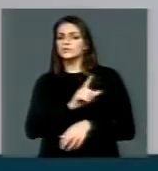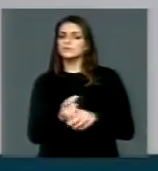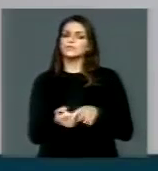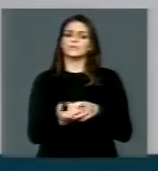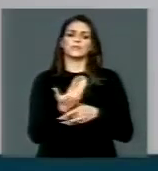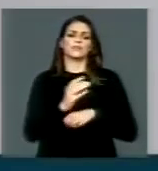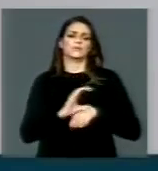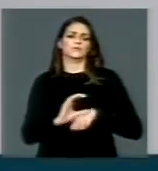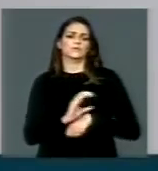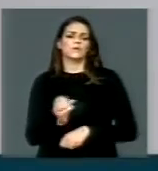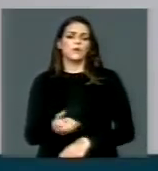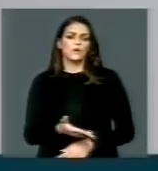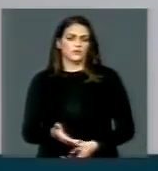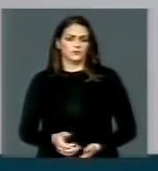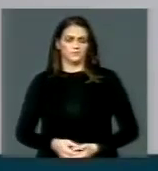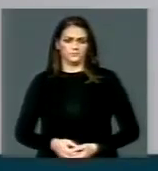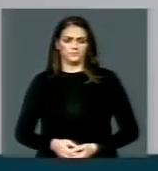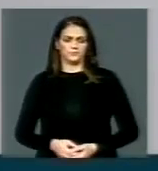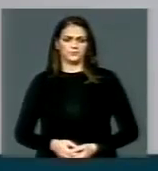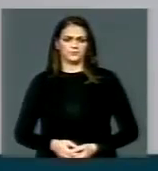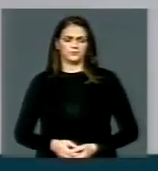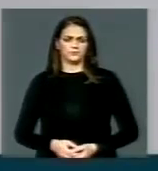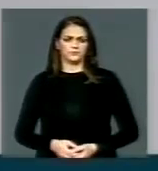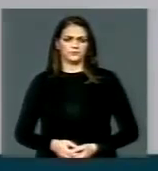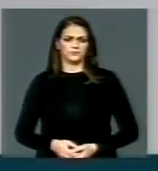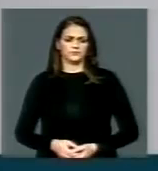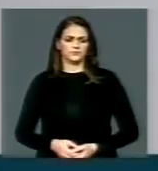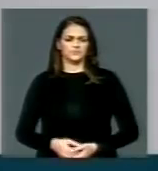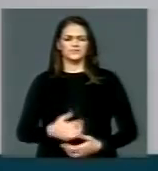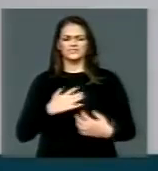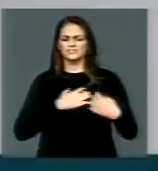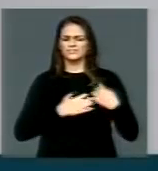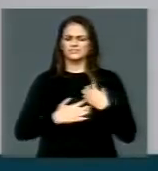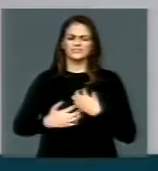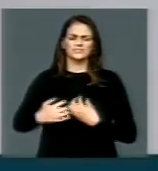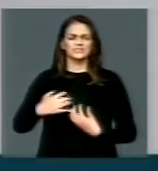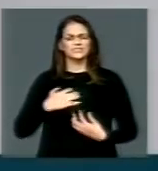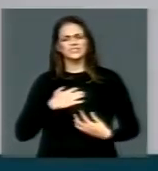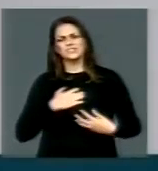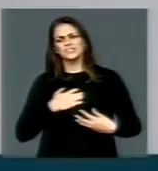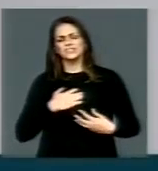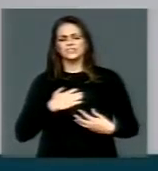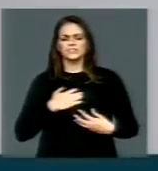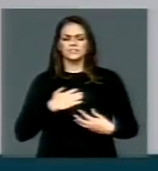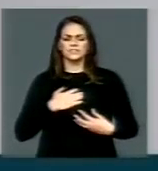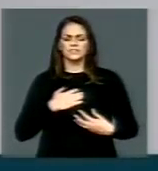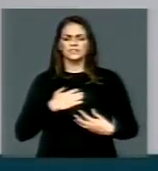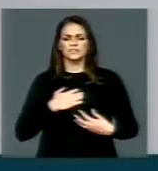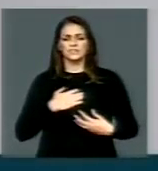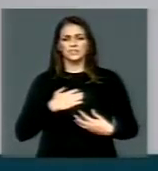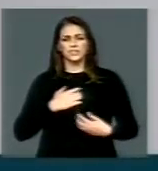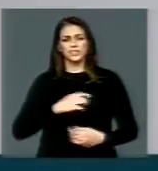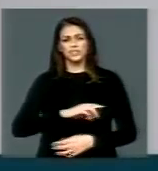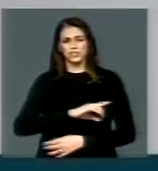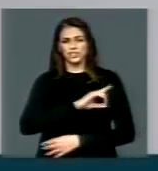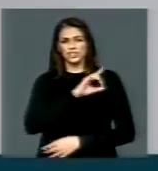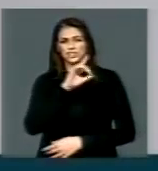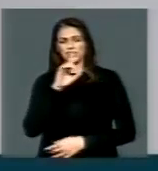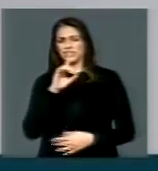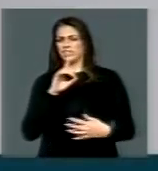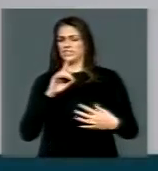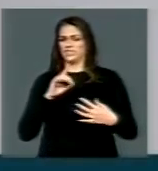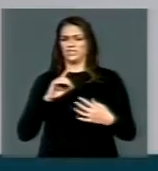digo isso? Me incomoda muito. De manhã as ideias ficam mais claras, de noite os ânimos ficam mais